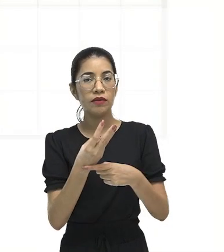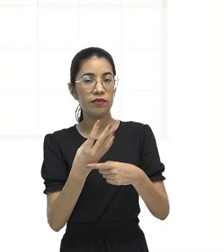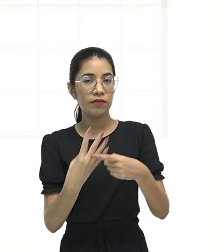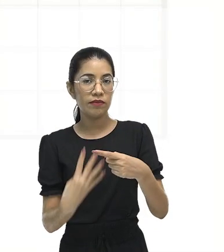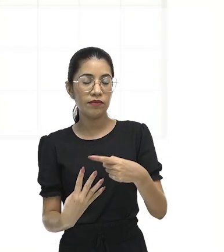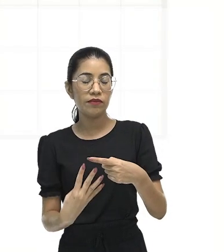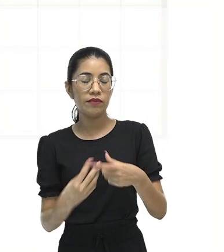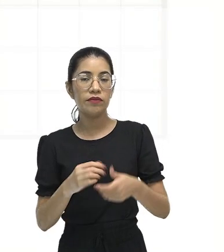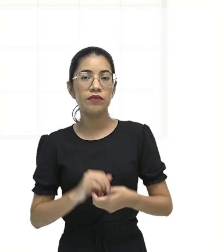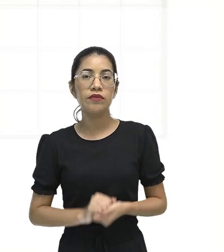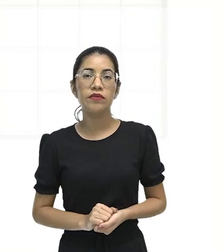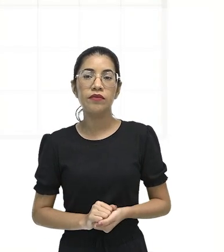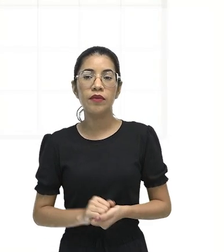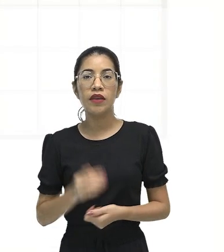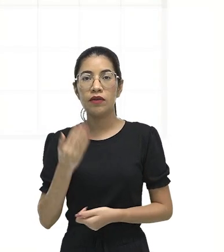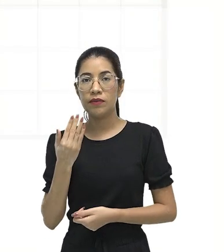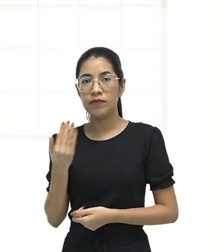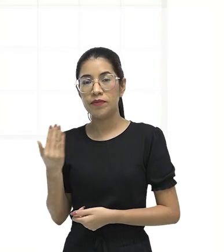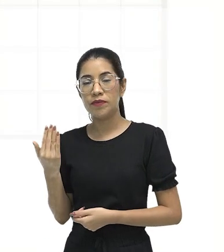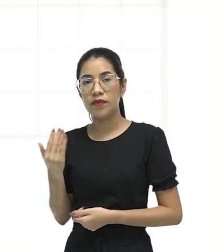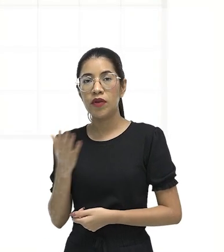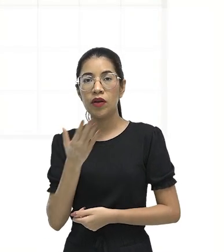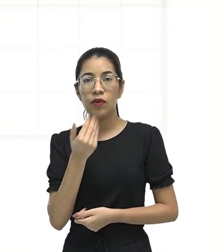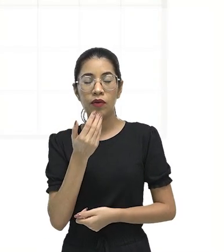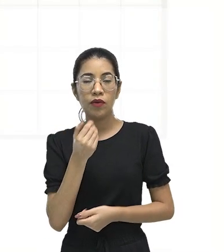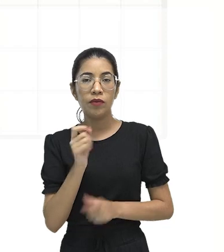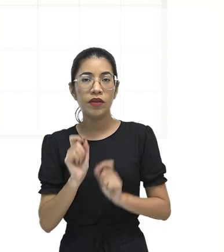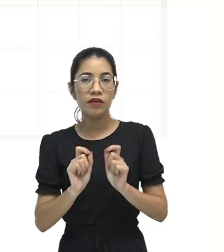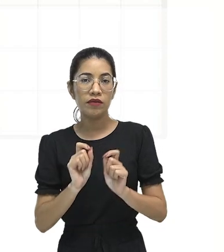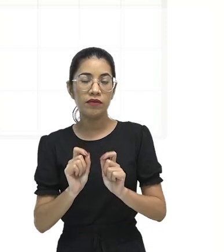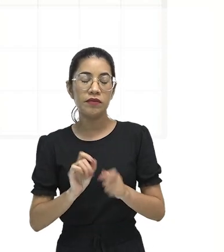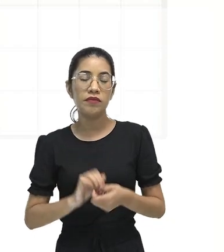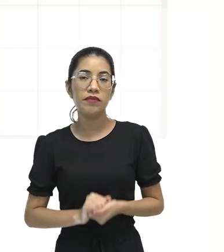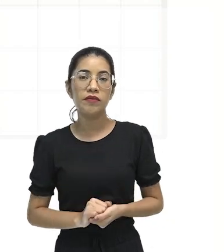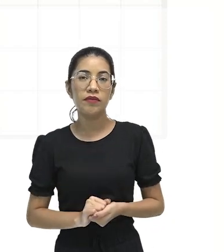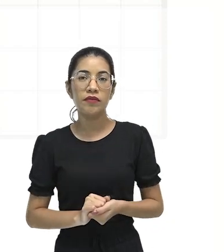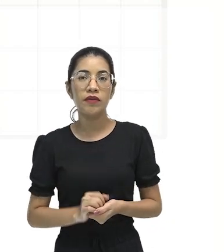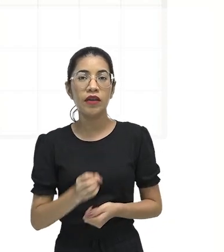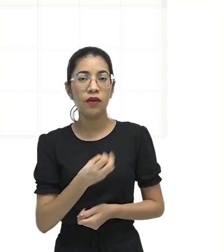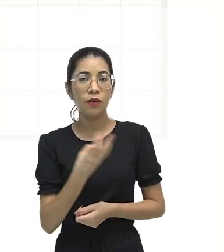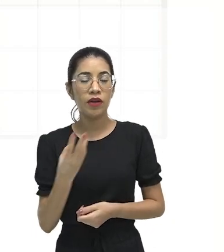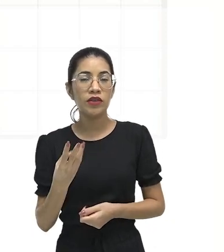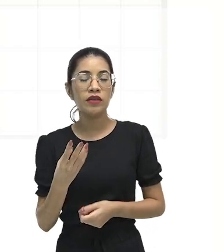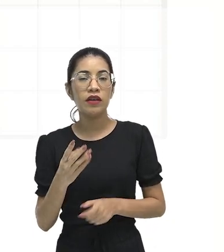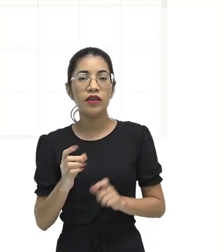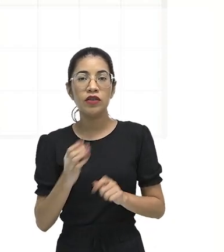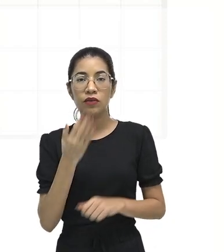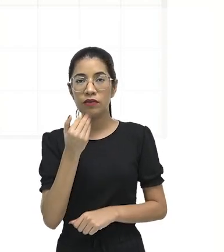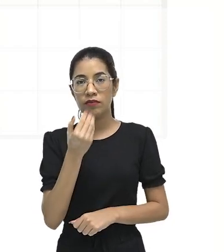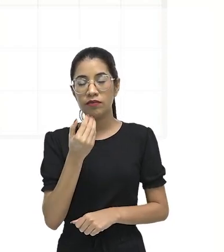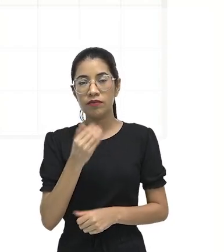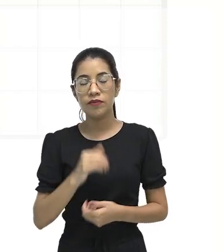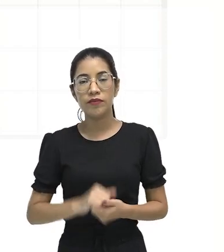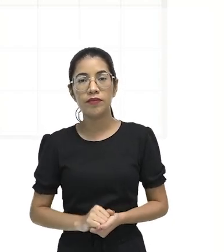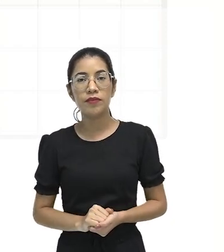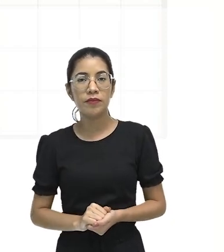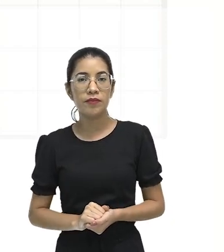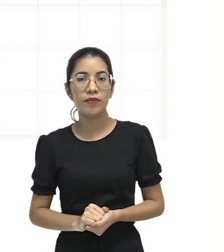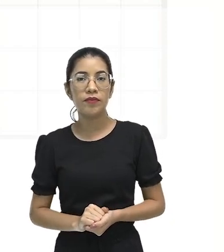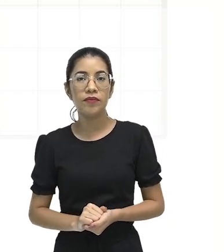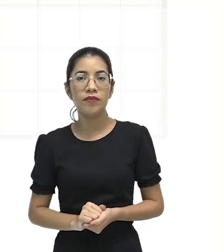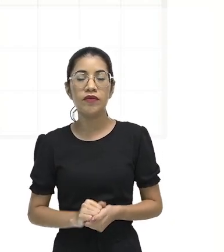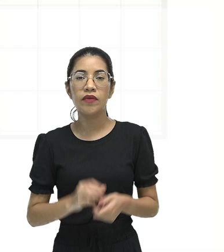aqui, a parte que foi consumida da pizza foi deixa eu colocar aqui embaixo,